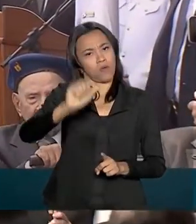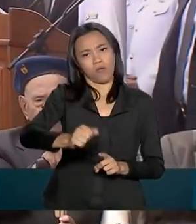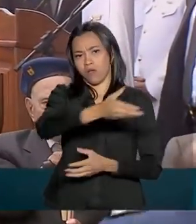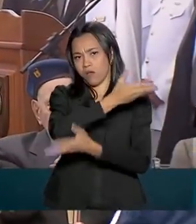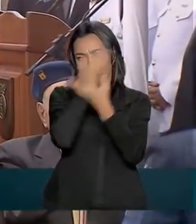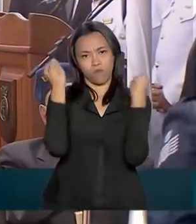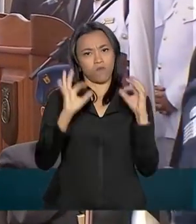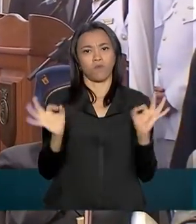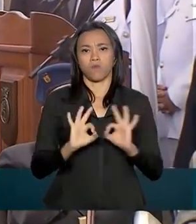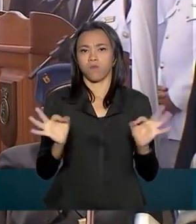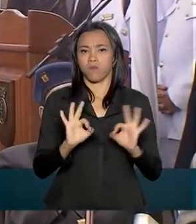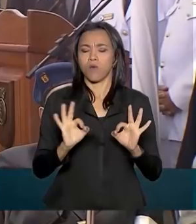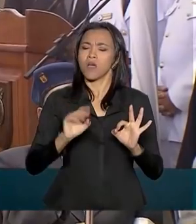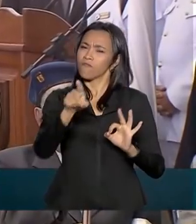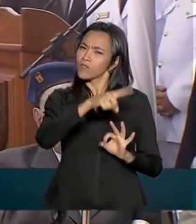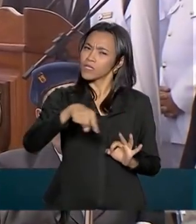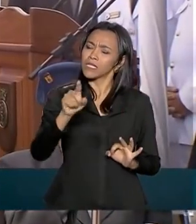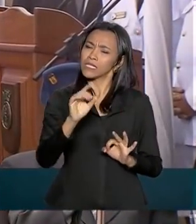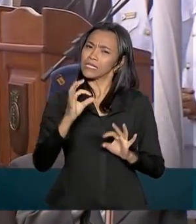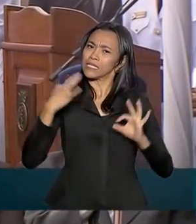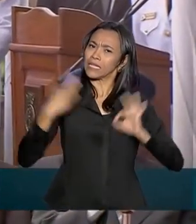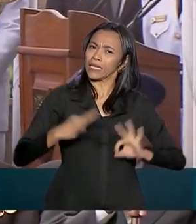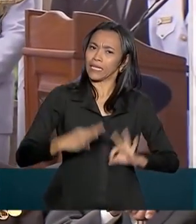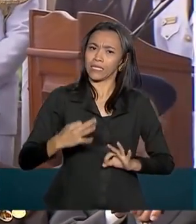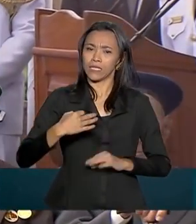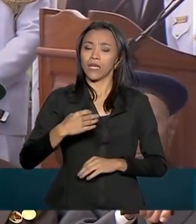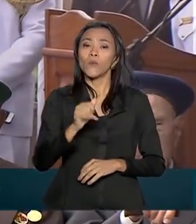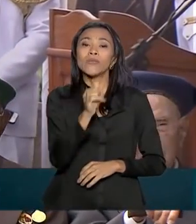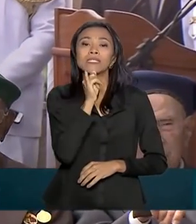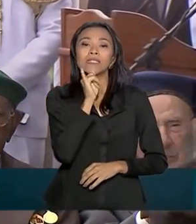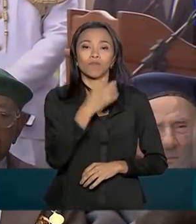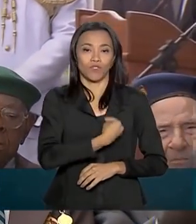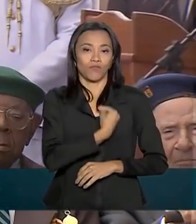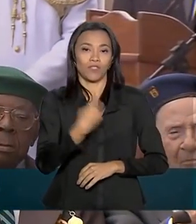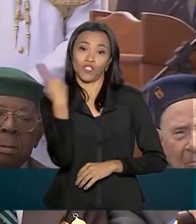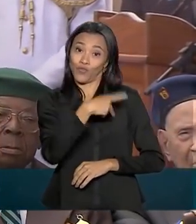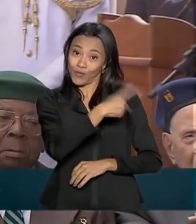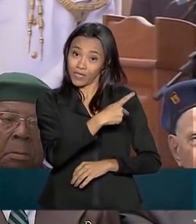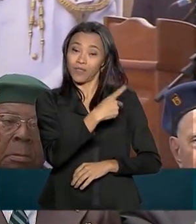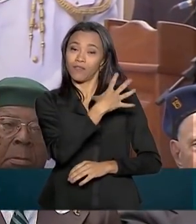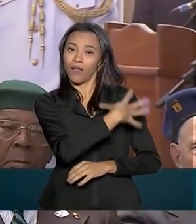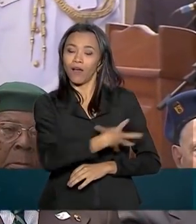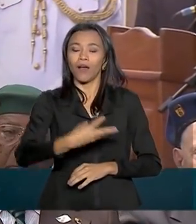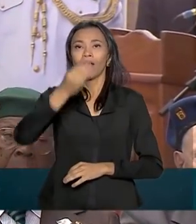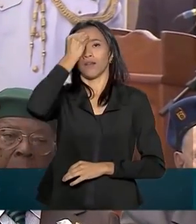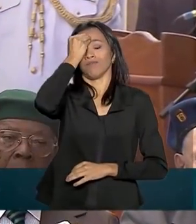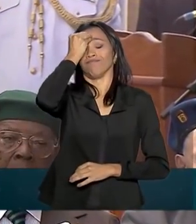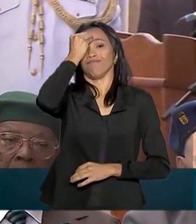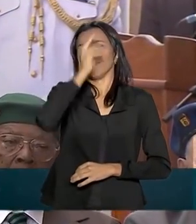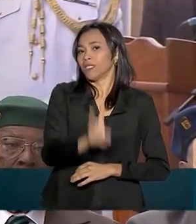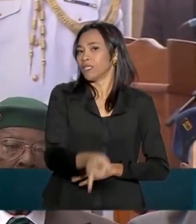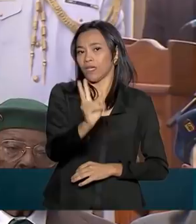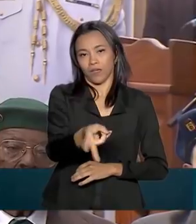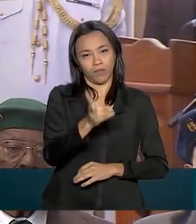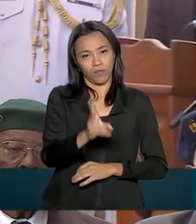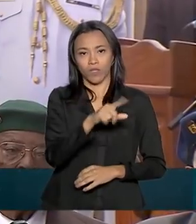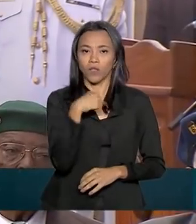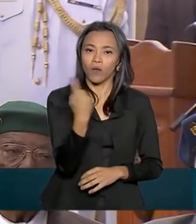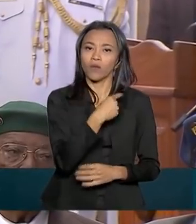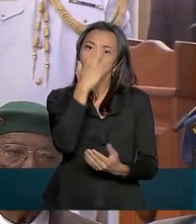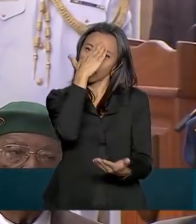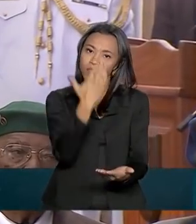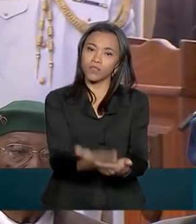certeza o exemplo de vocês cada vez mais estará em nosso meio nós acreditamos no brasil